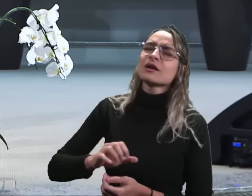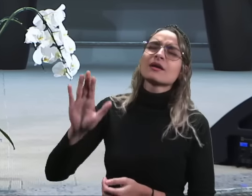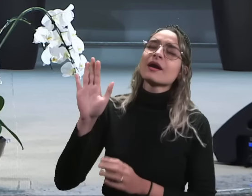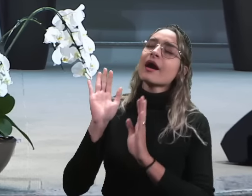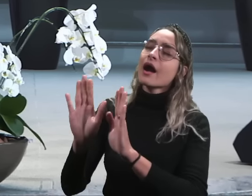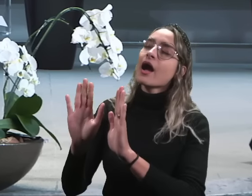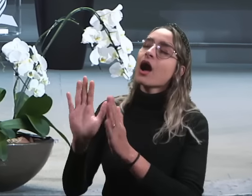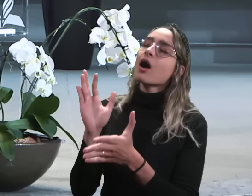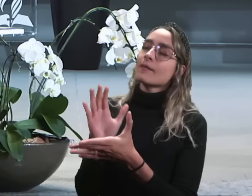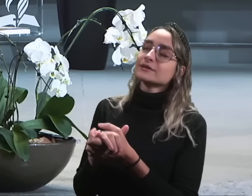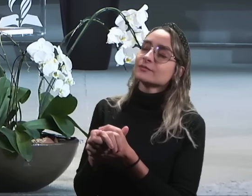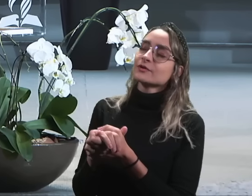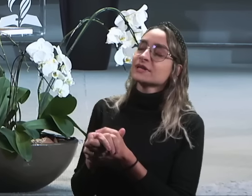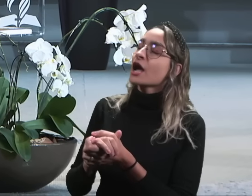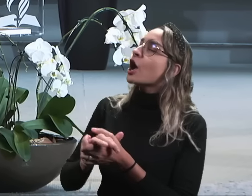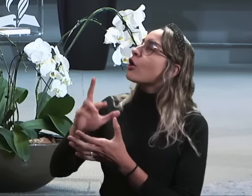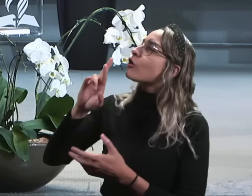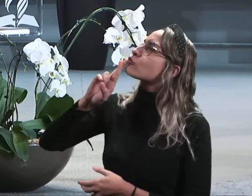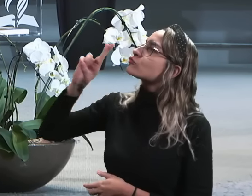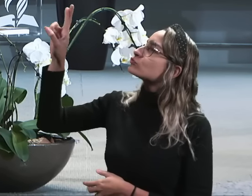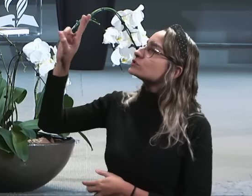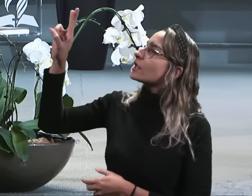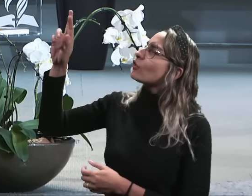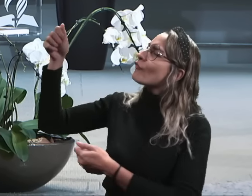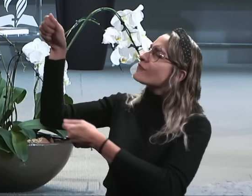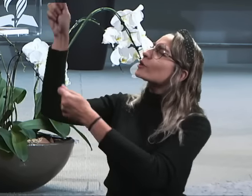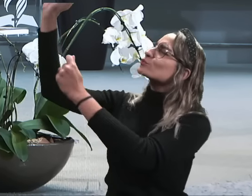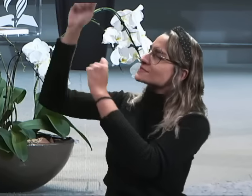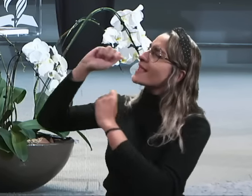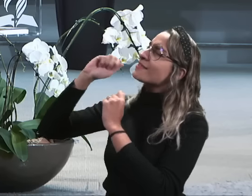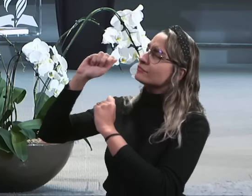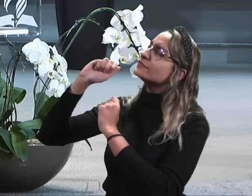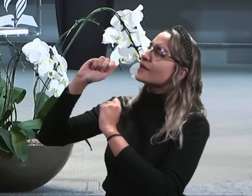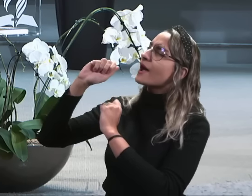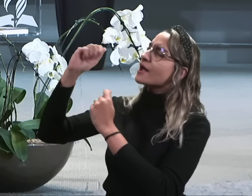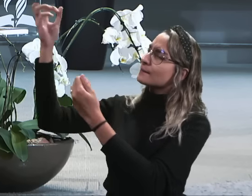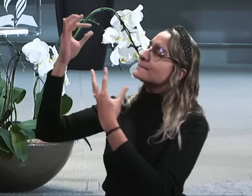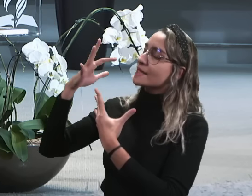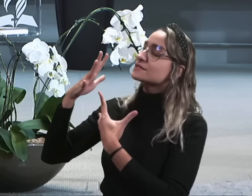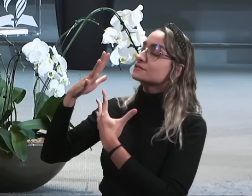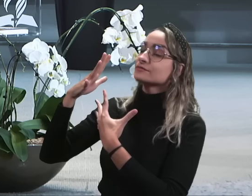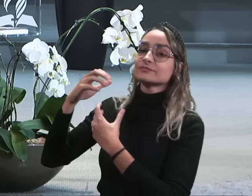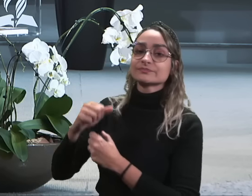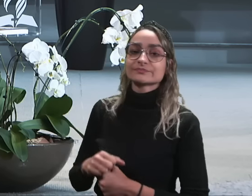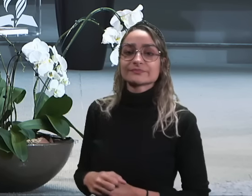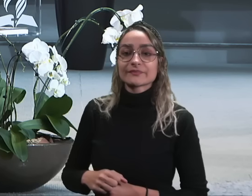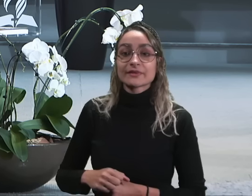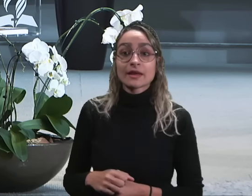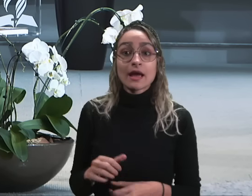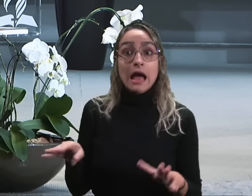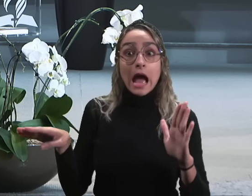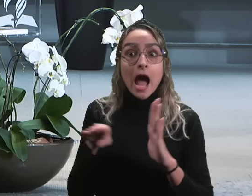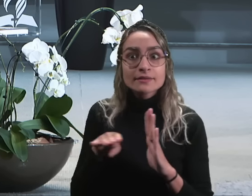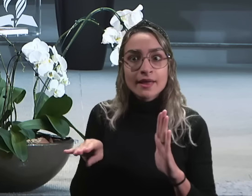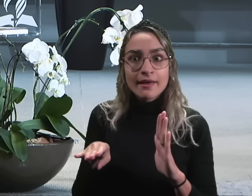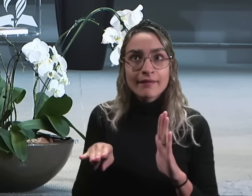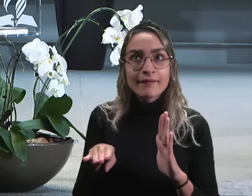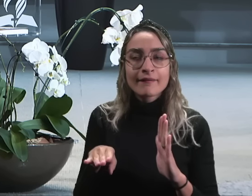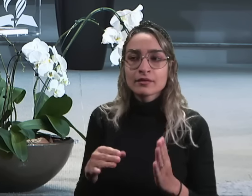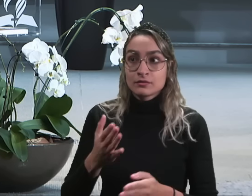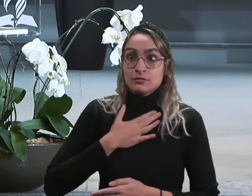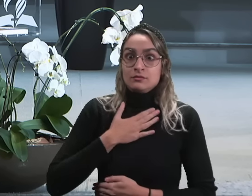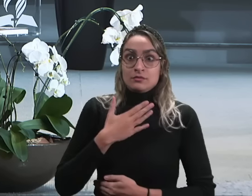e saiu chorando do escritório ele continua ali escrevendo e orando de repente ele foi impressionado para ir ao